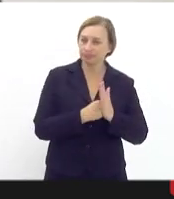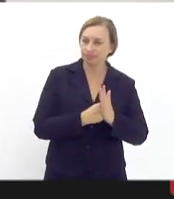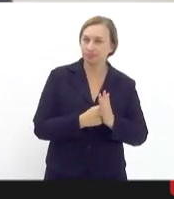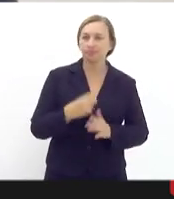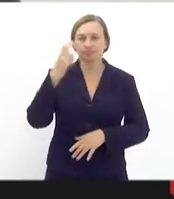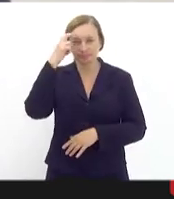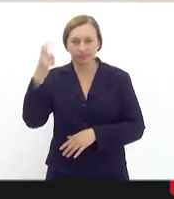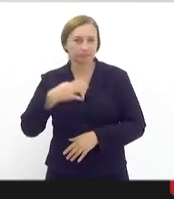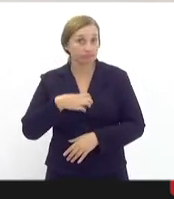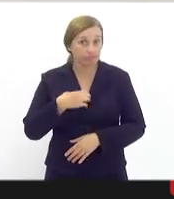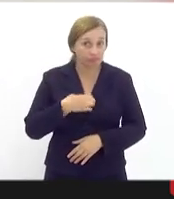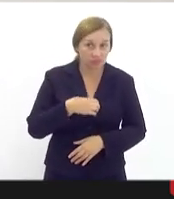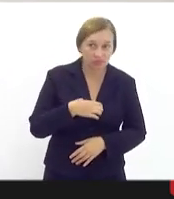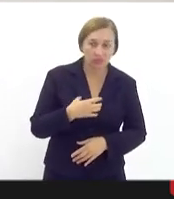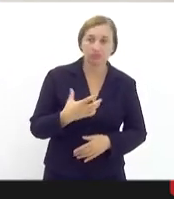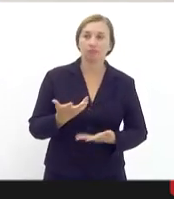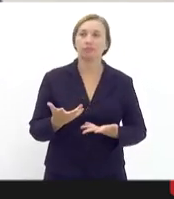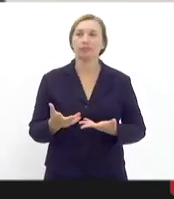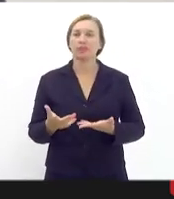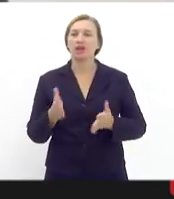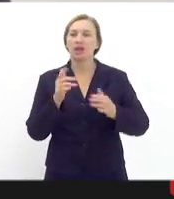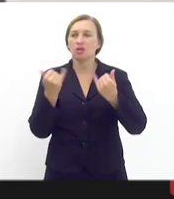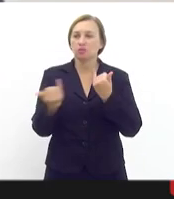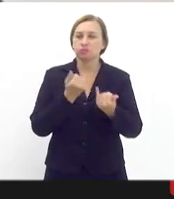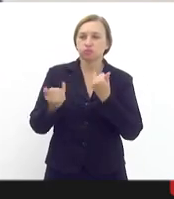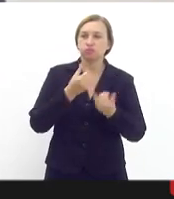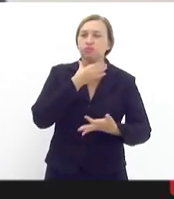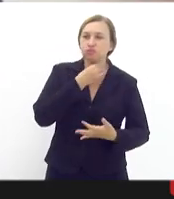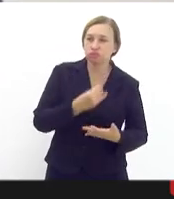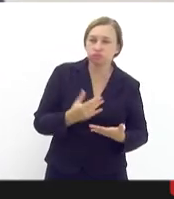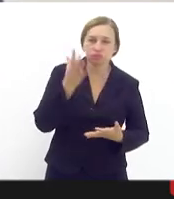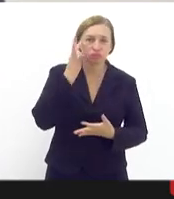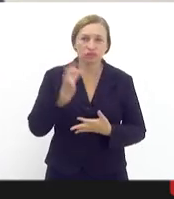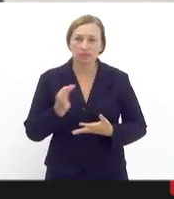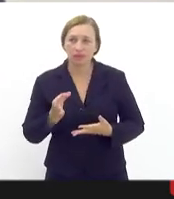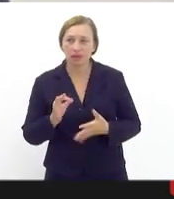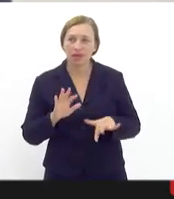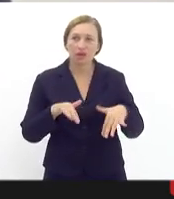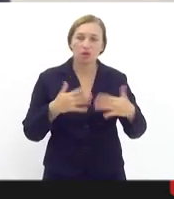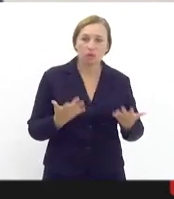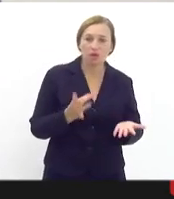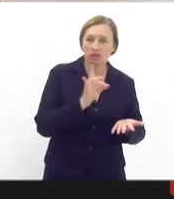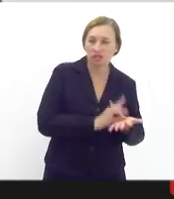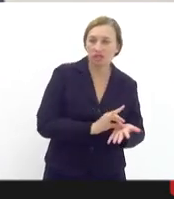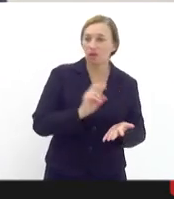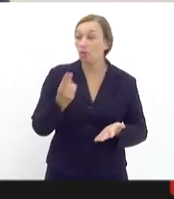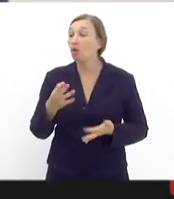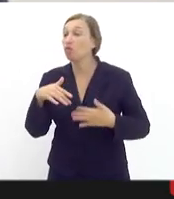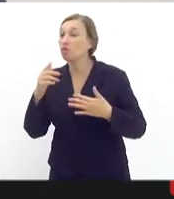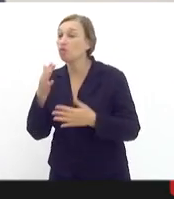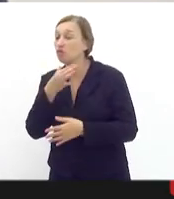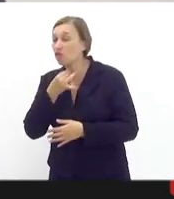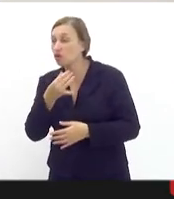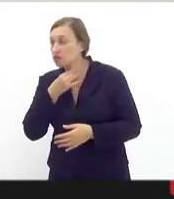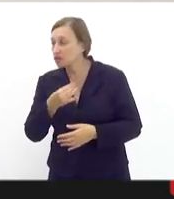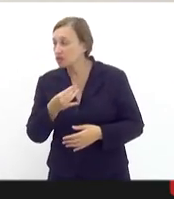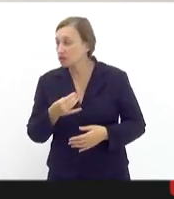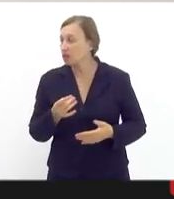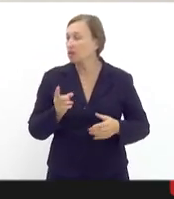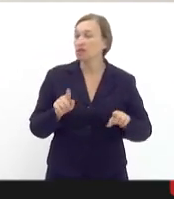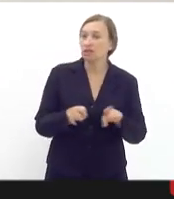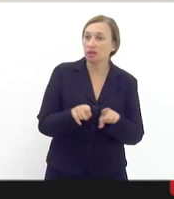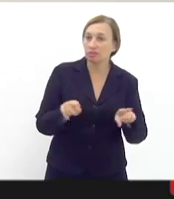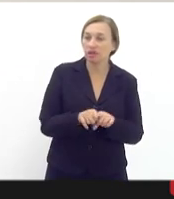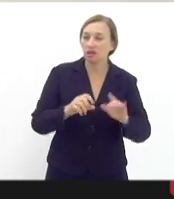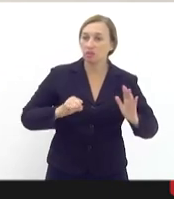cultura do ódio, na disseminação de fake news e não saber hierarquizar e saber, né, o que é uma notícia verdadeira, falsa, pós-verdade, mas também tem